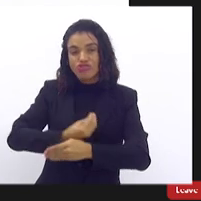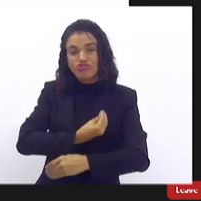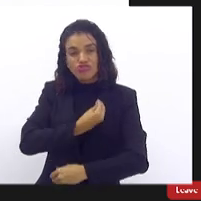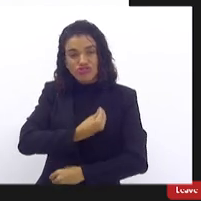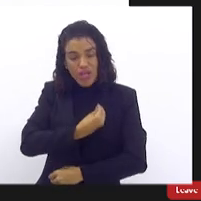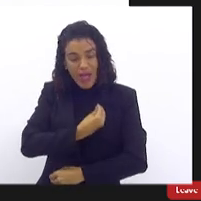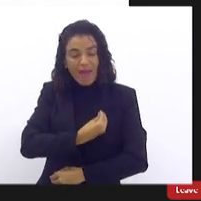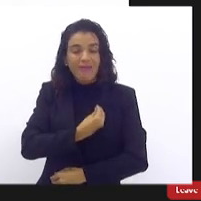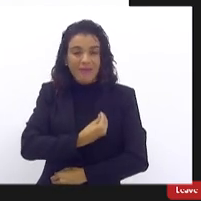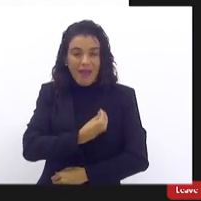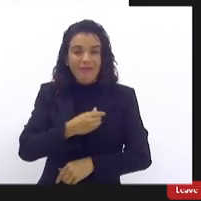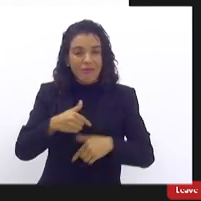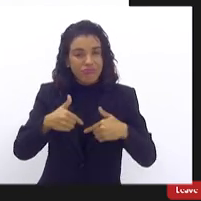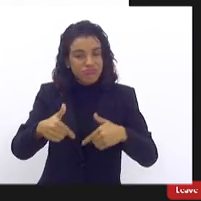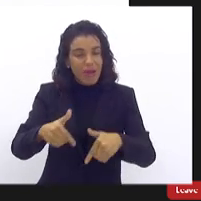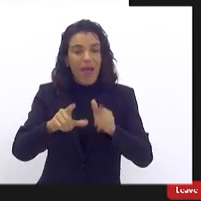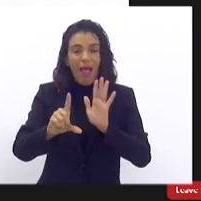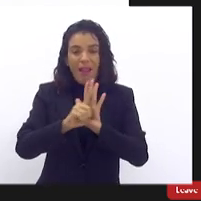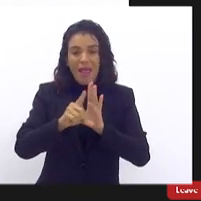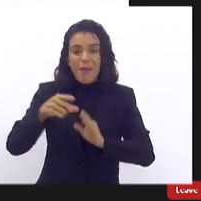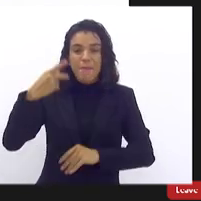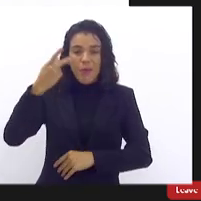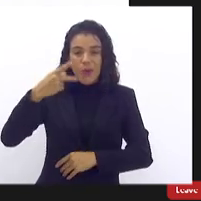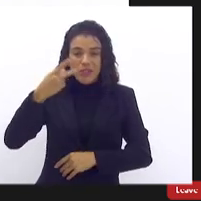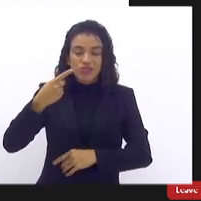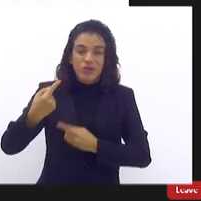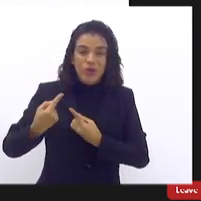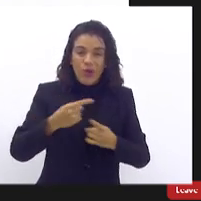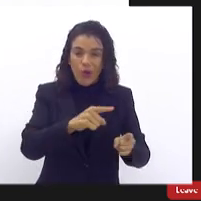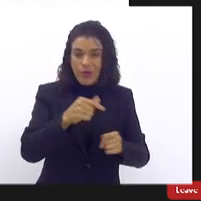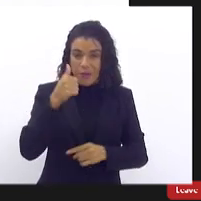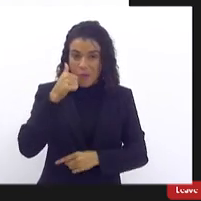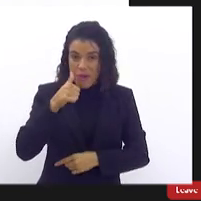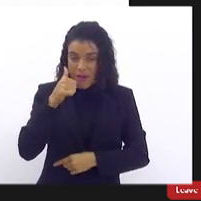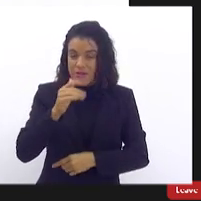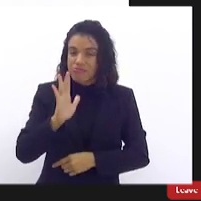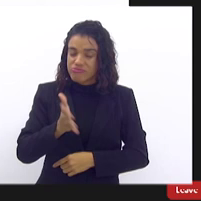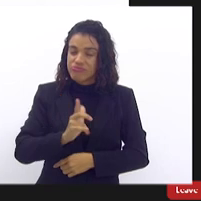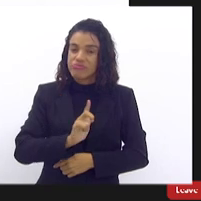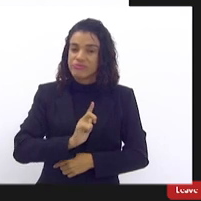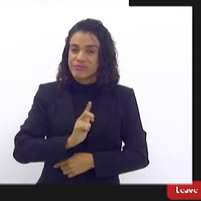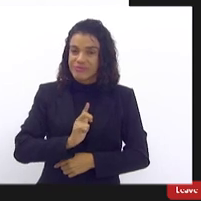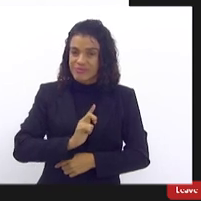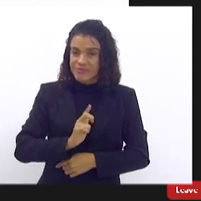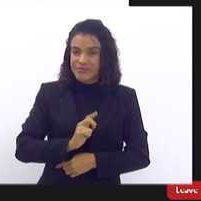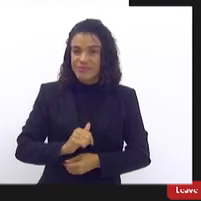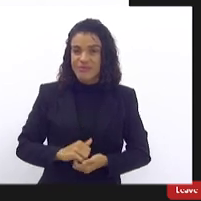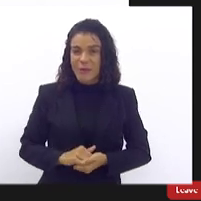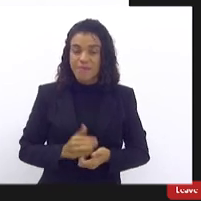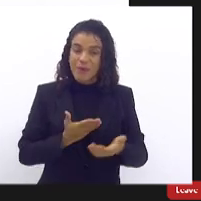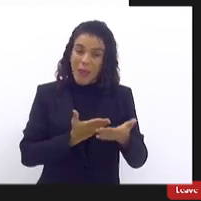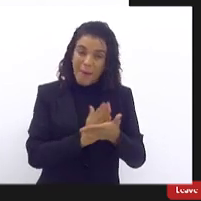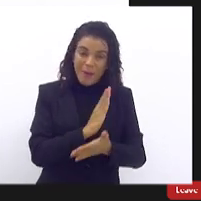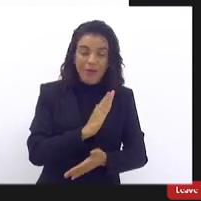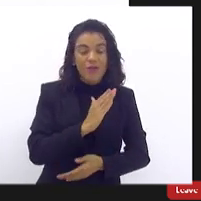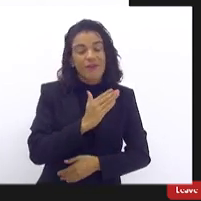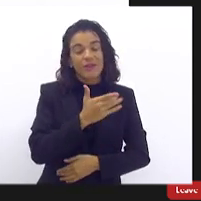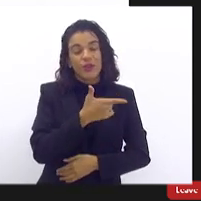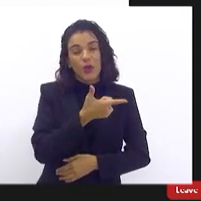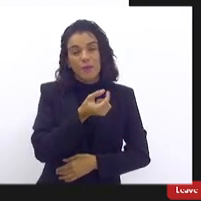política violência política contra a mulher, né, que já tinha sido aprovada em